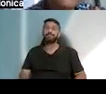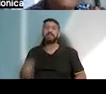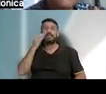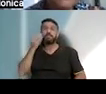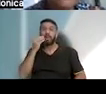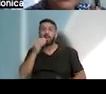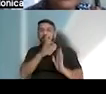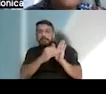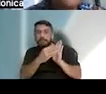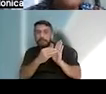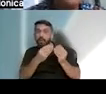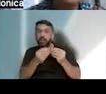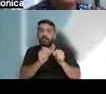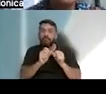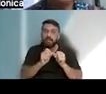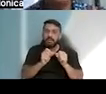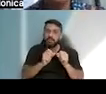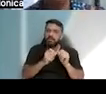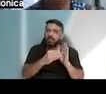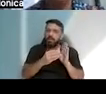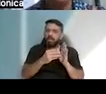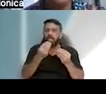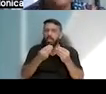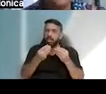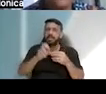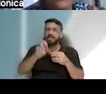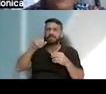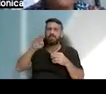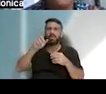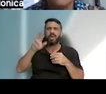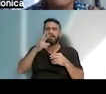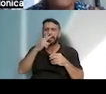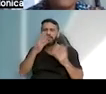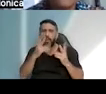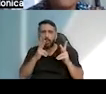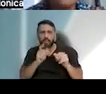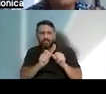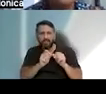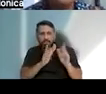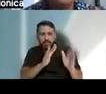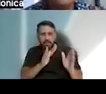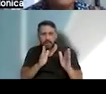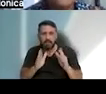simulando o projeto, né, em sílico e vendo que tudo vai dar certo,